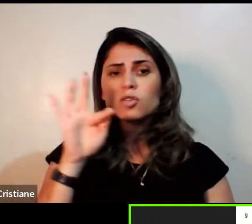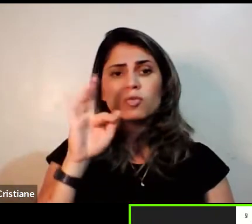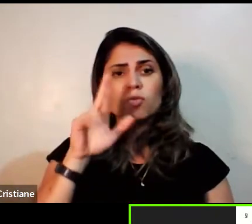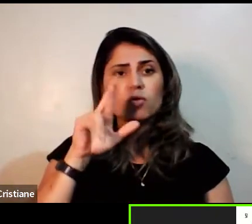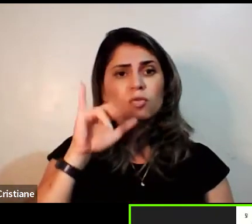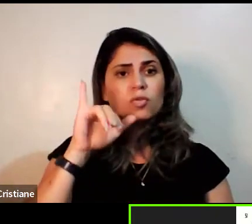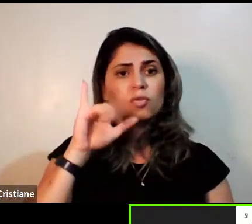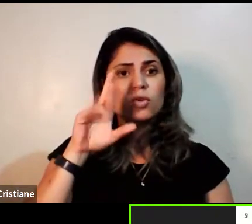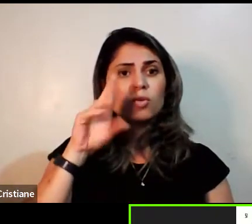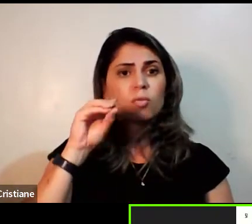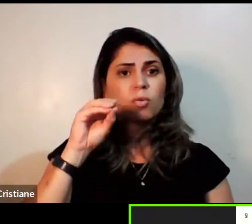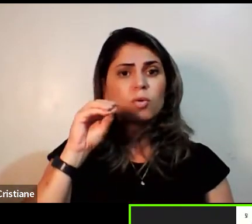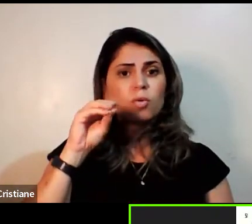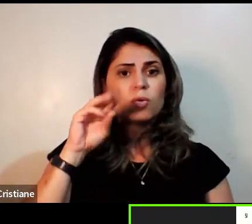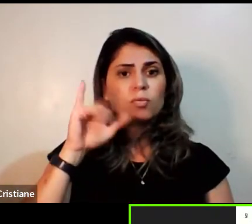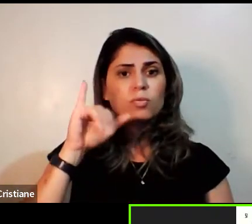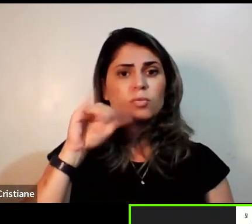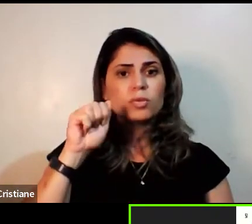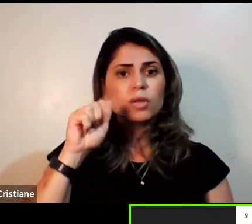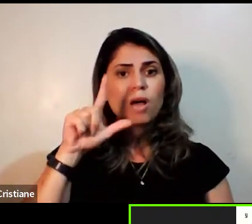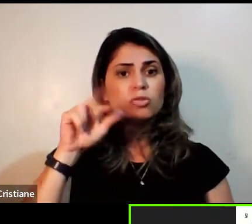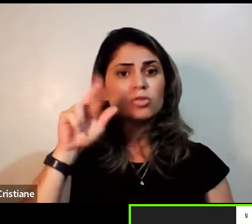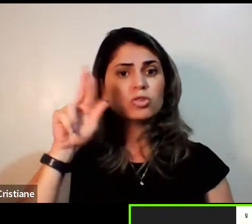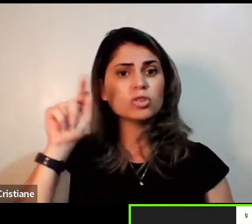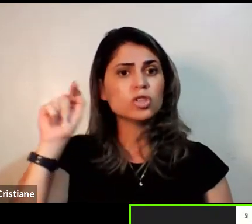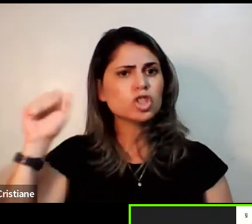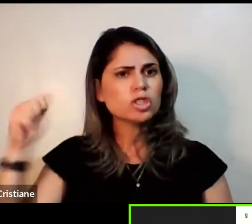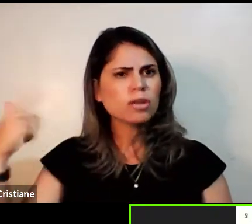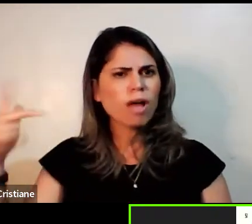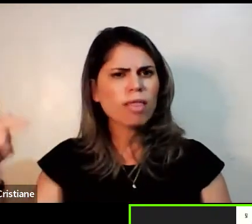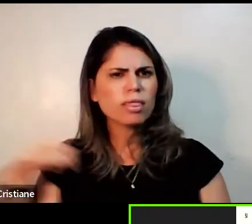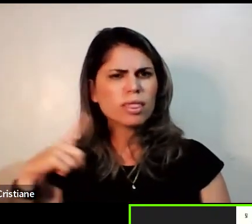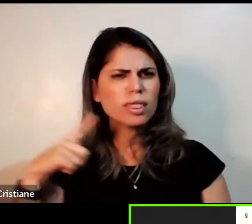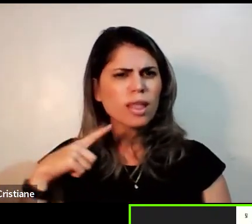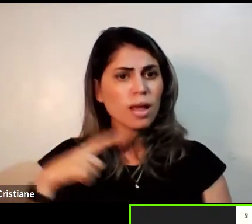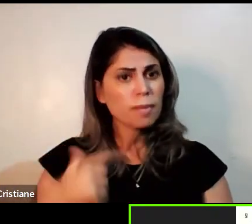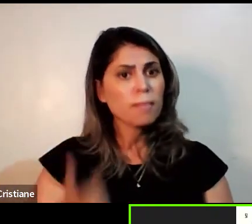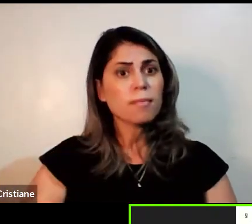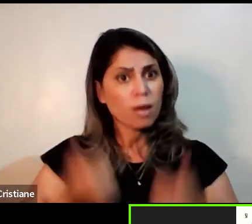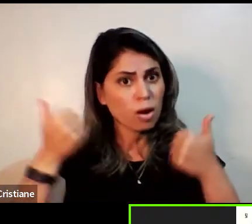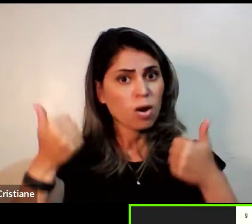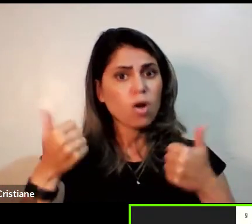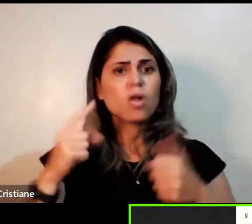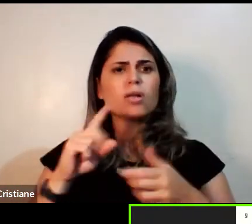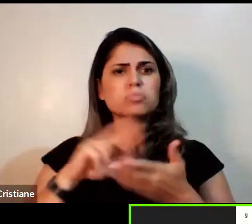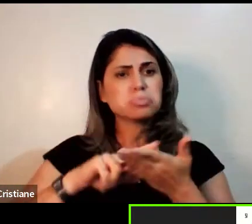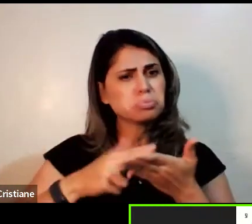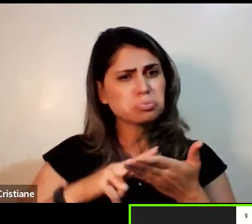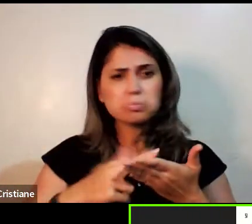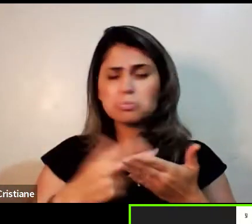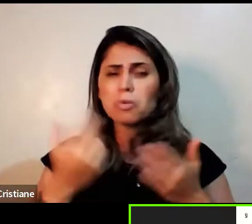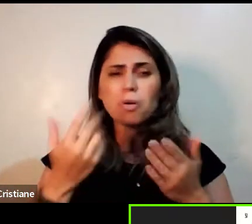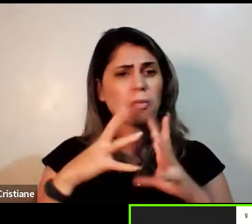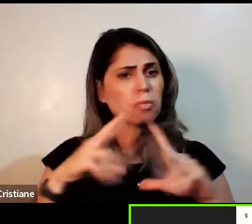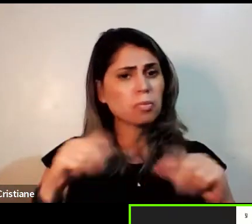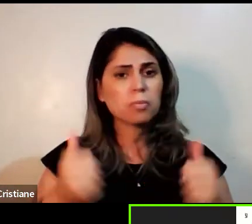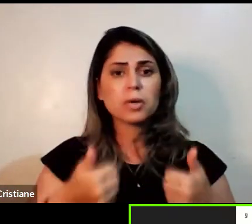fibromialgia, insônia também melhorou. Daí, minha sogra, que mora aqui divisa de muro, tinha